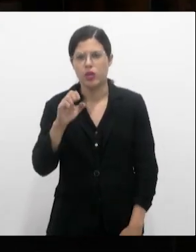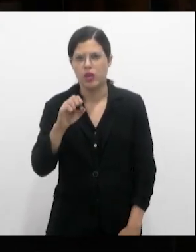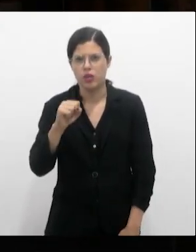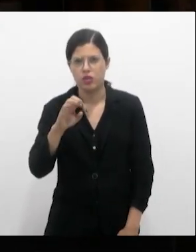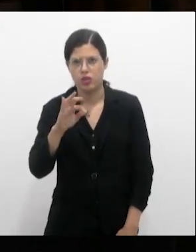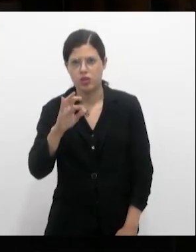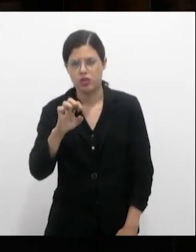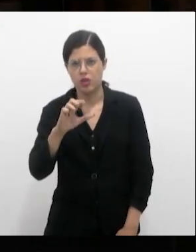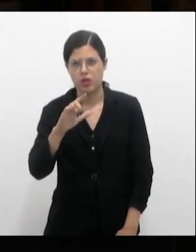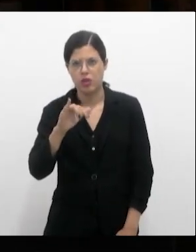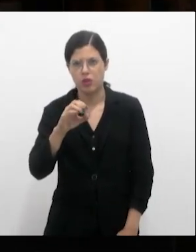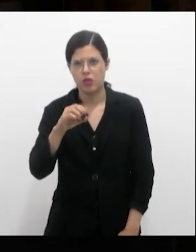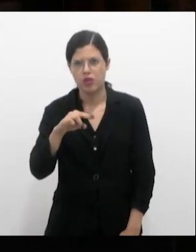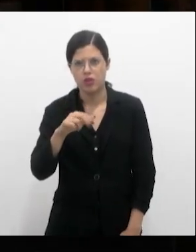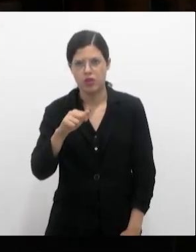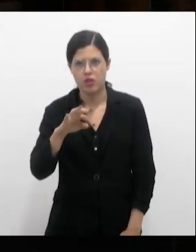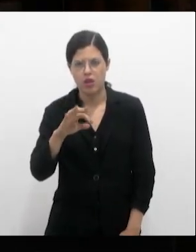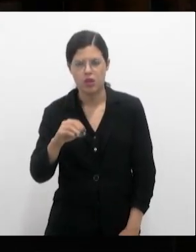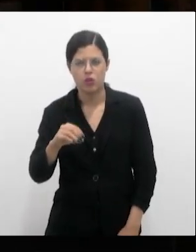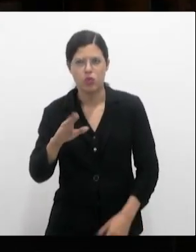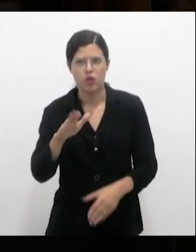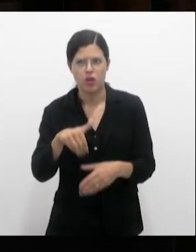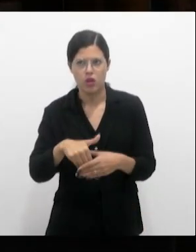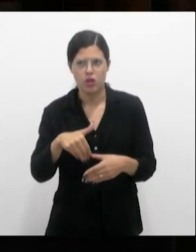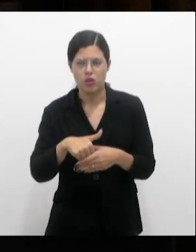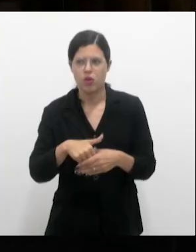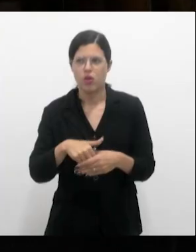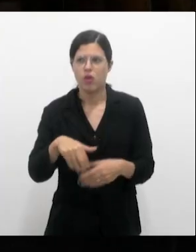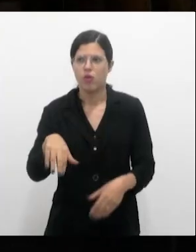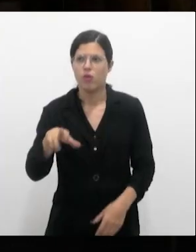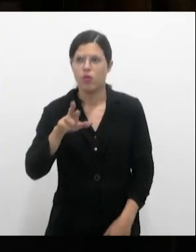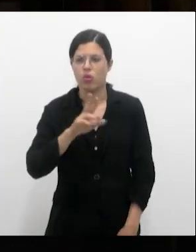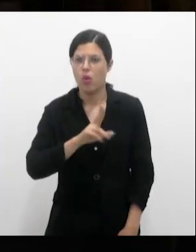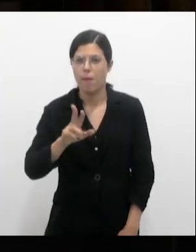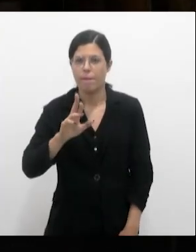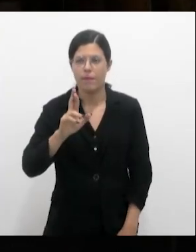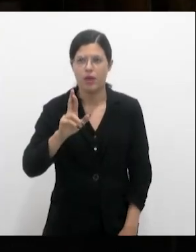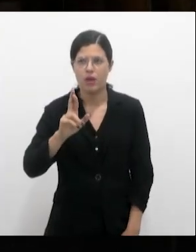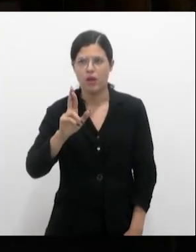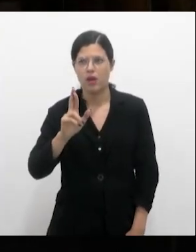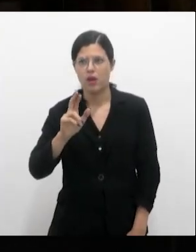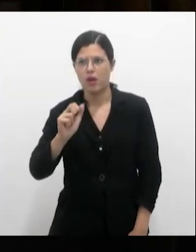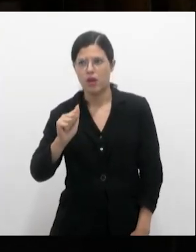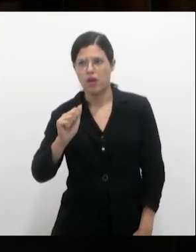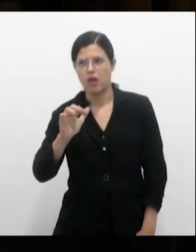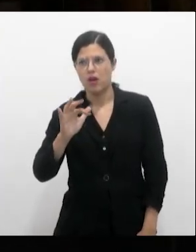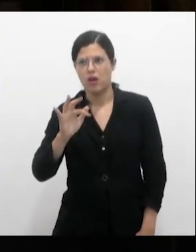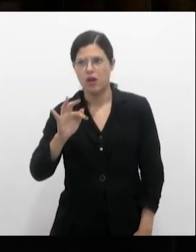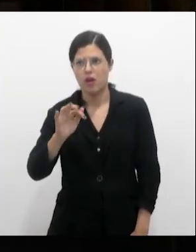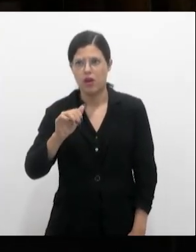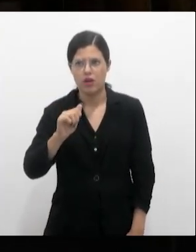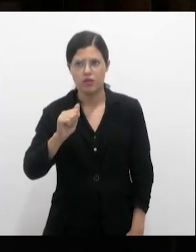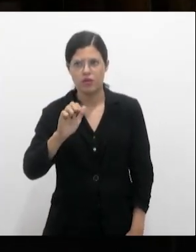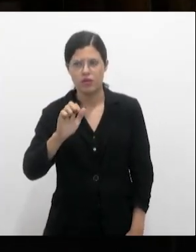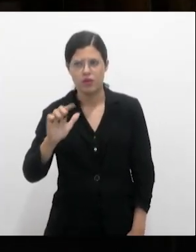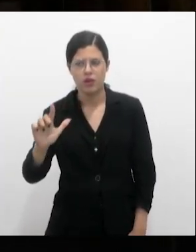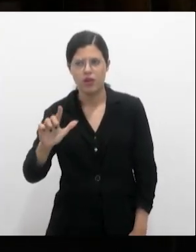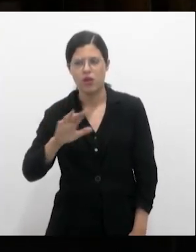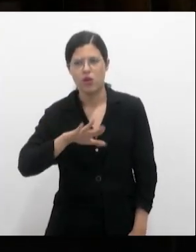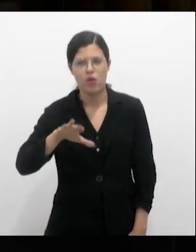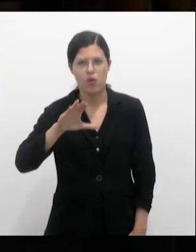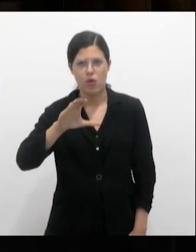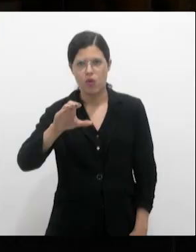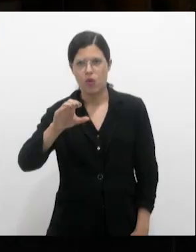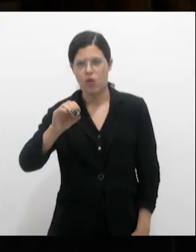de estelionatário, é esse senhor, o Rafael Gomes, ou melhor, Rafael Costa, me desculpa.